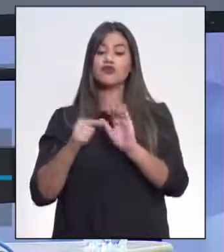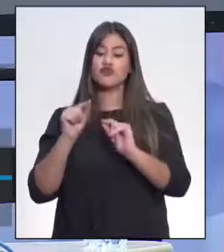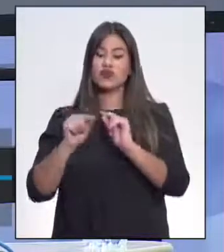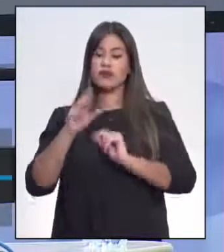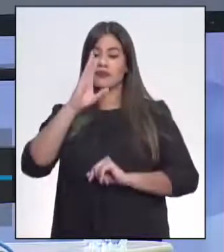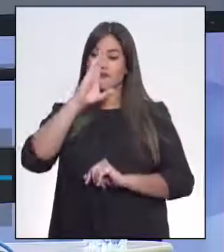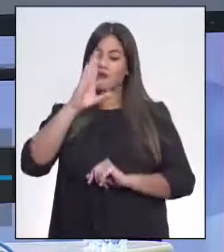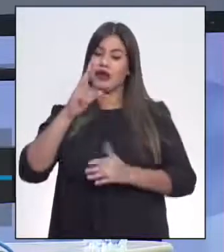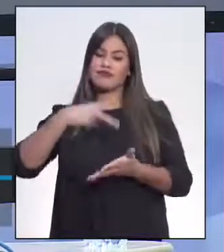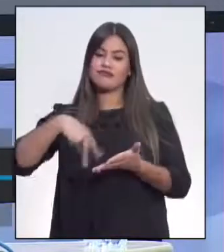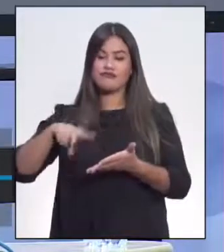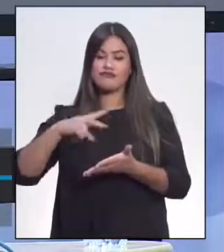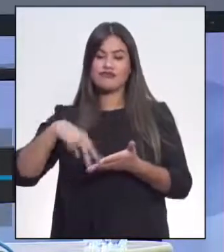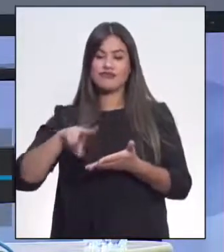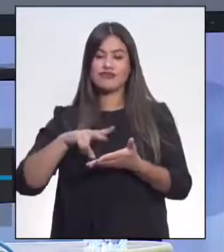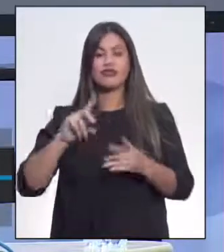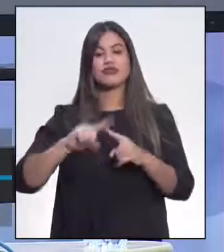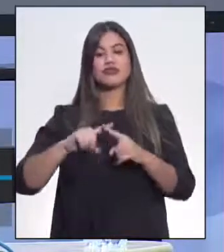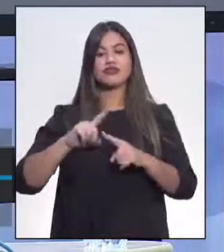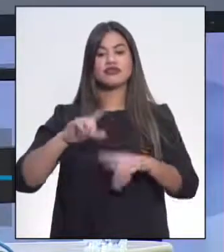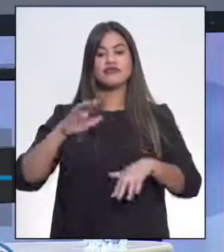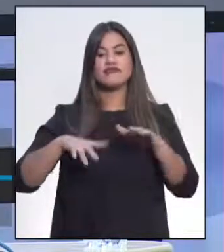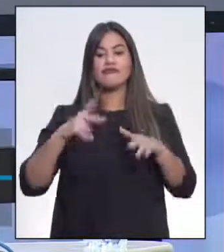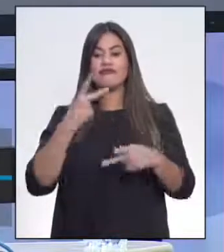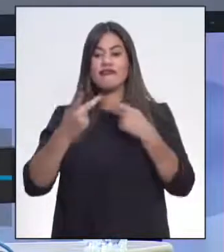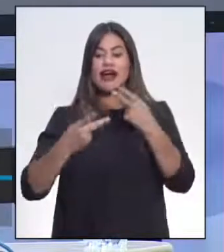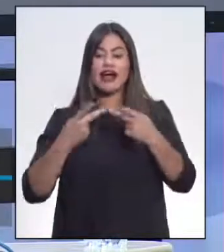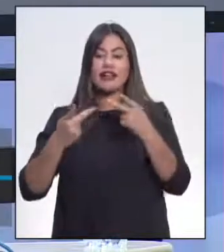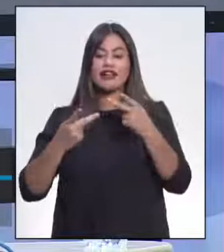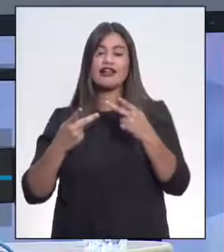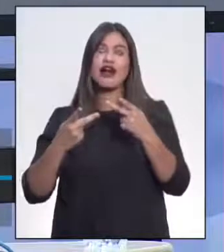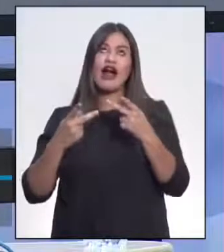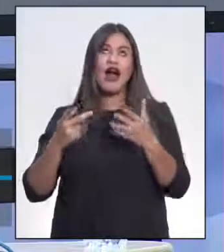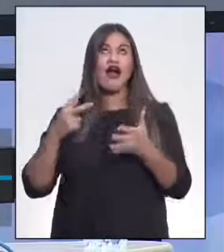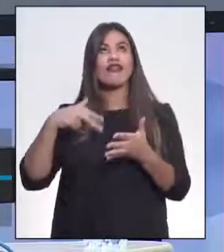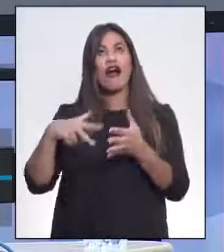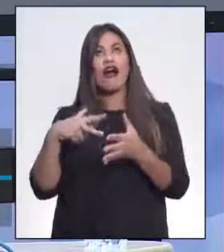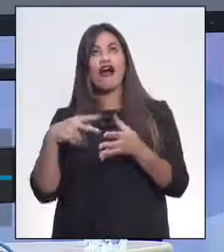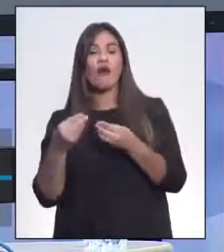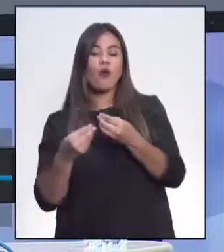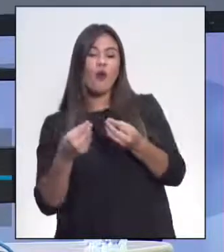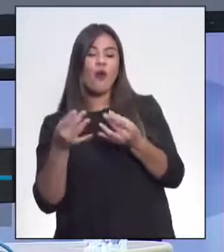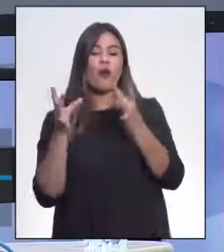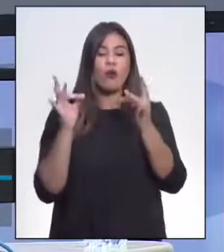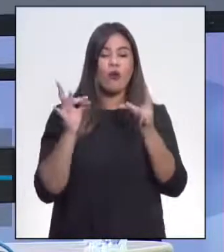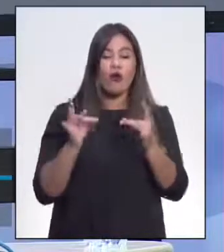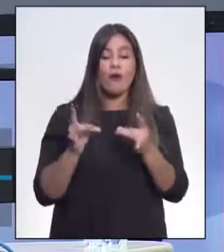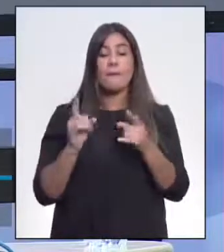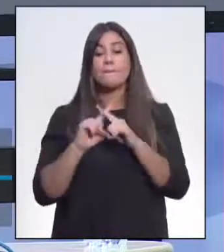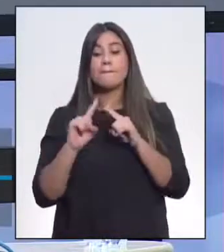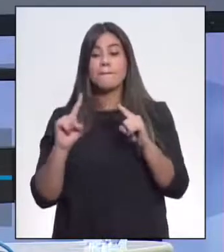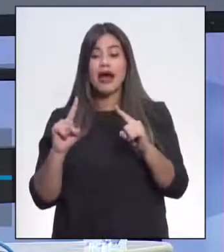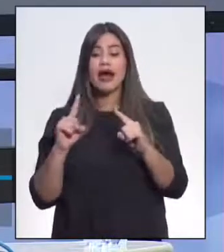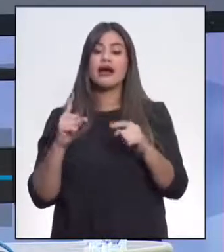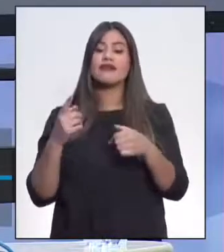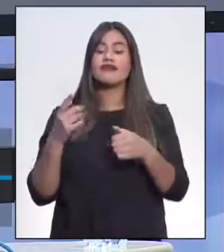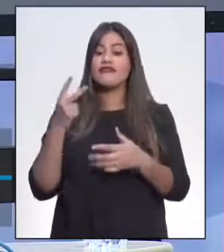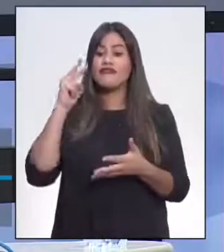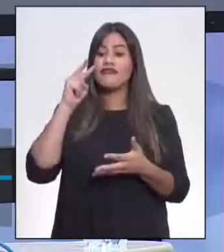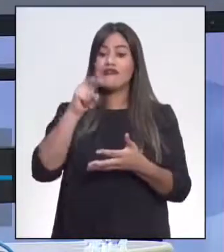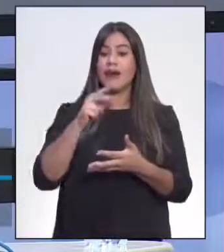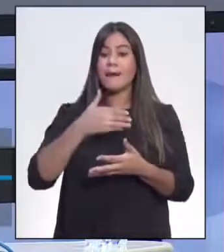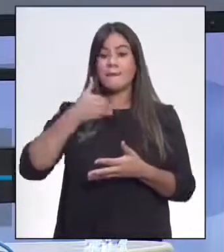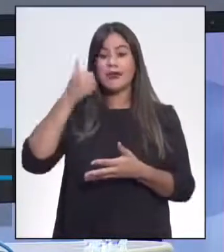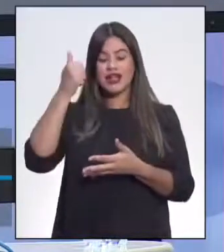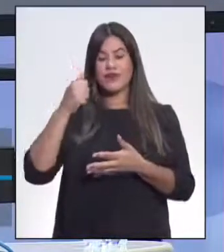possam observar, porque a gente fala da dança, mas o mais legal é a gente conseguir ver. E tem mais um chat de 1 minutinho, pessoal. Eu quero